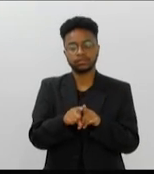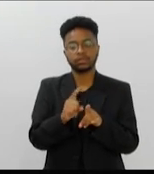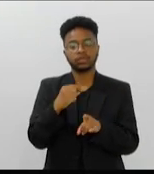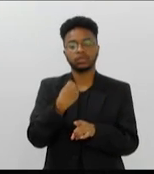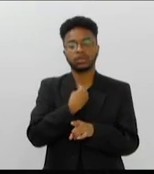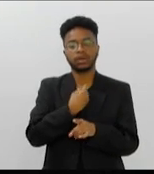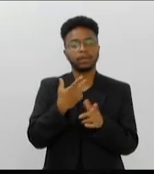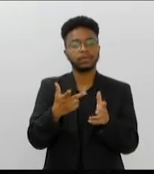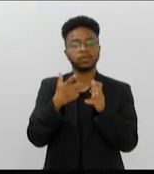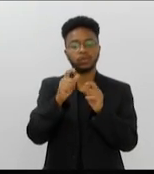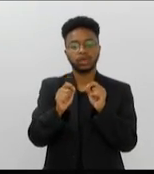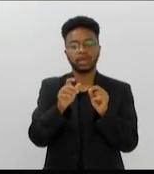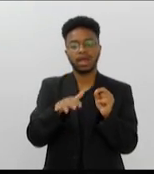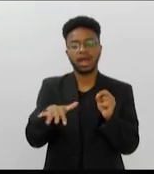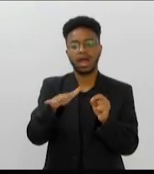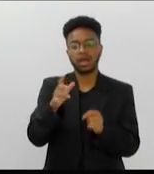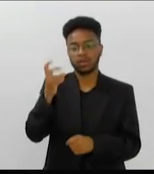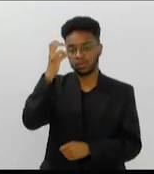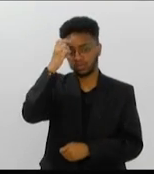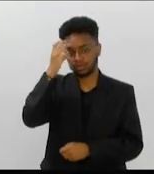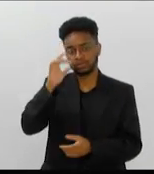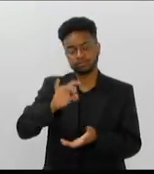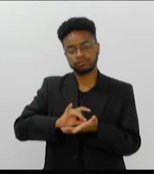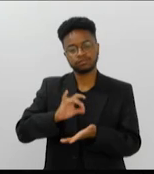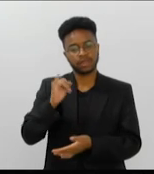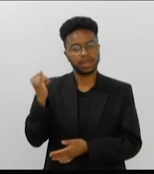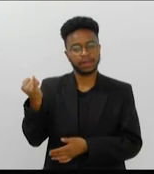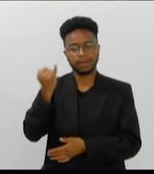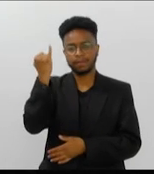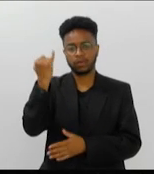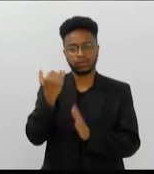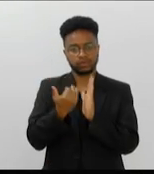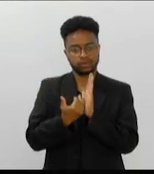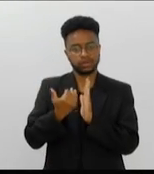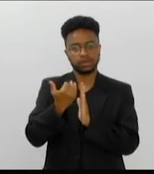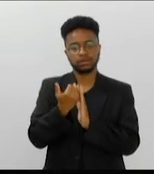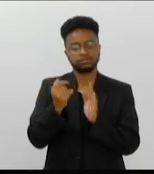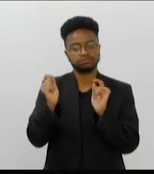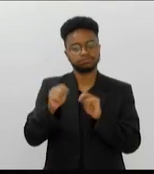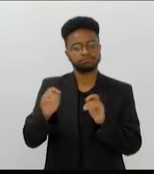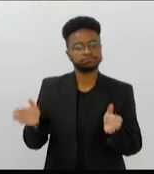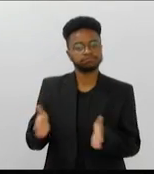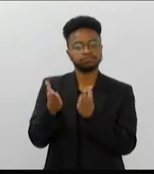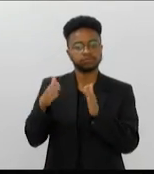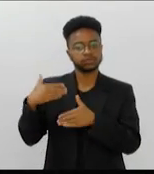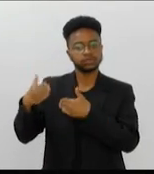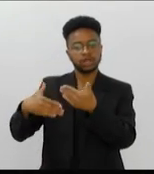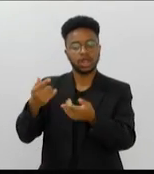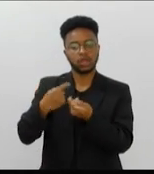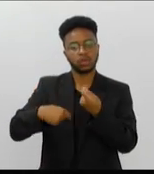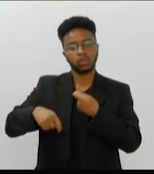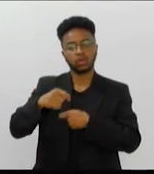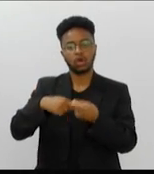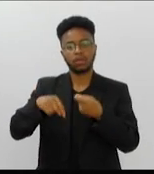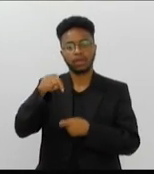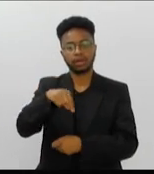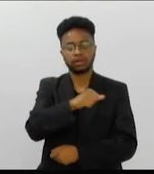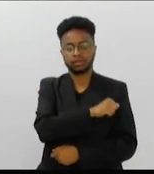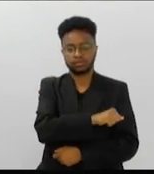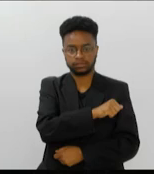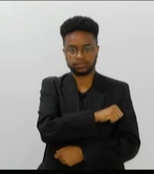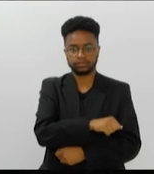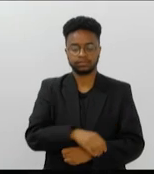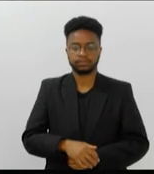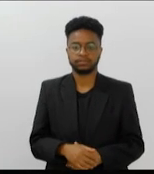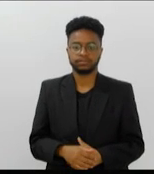o setor cultural ele é fundamental para o desenvolvimento econômico do nosso estado do